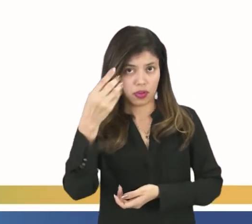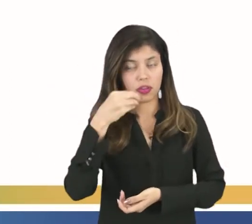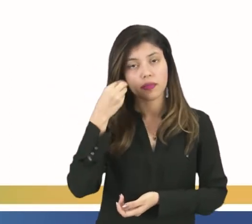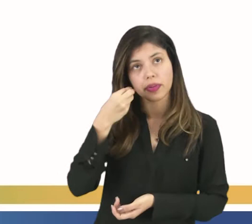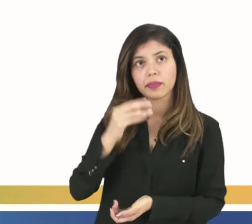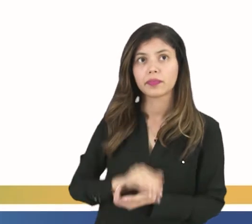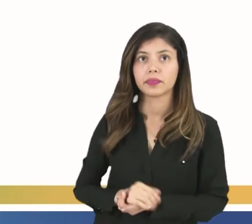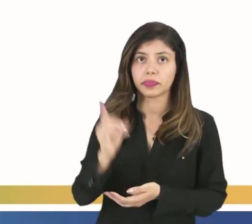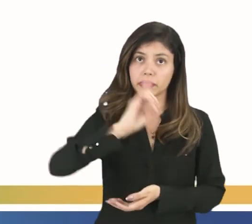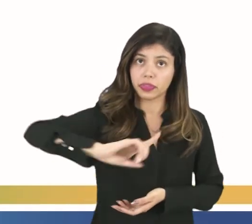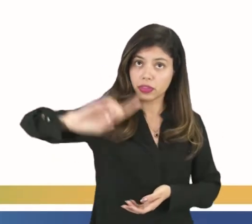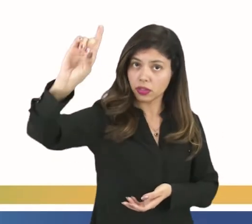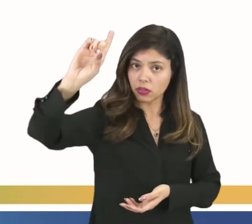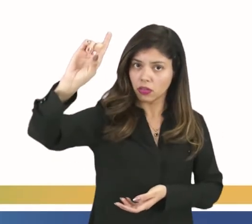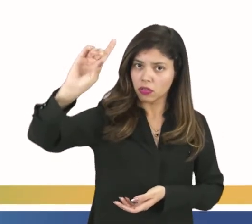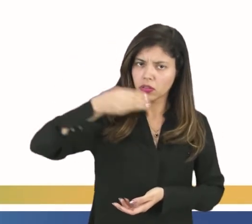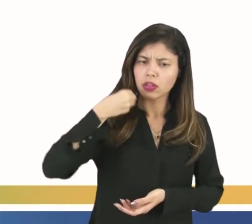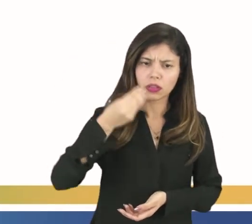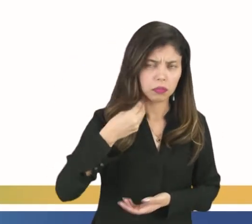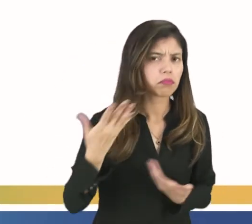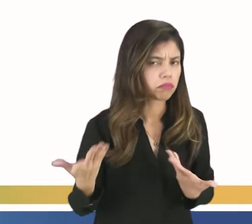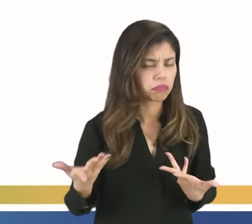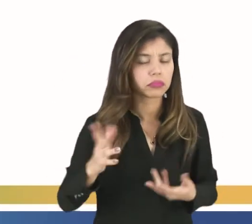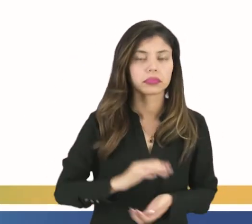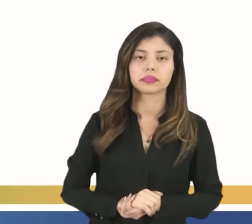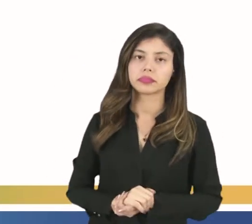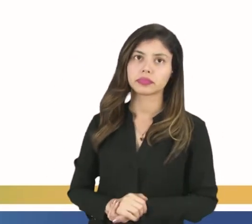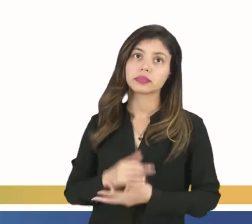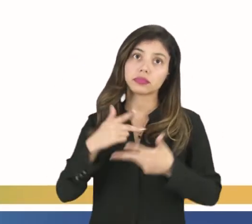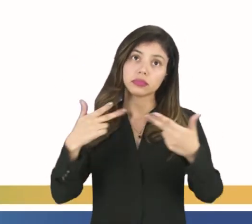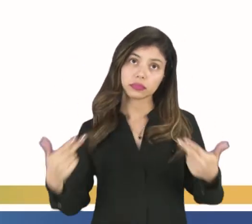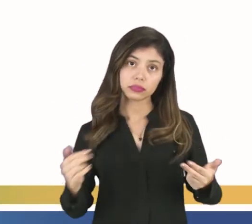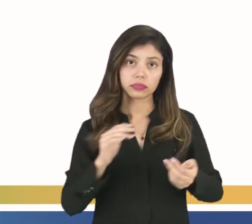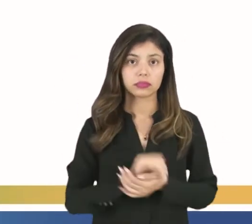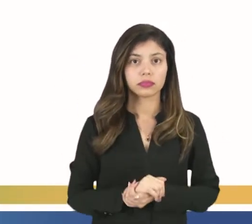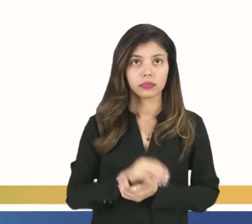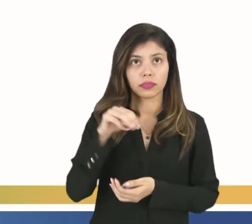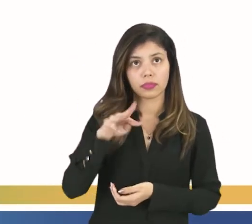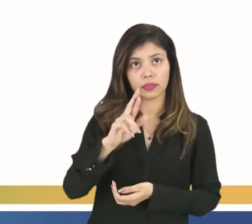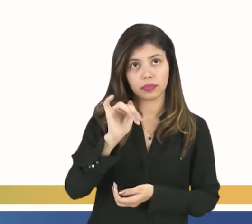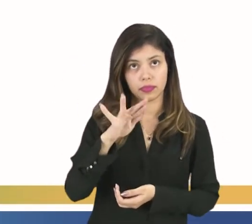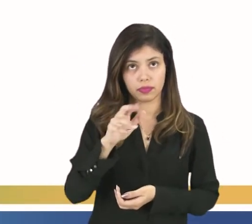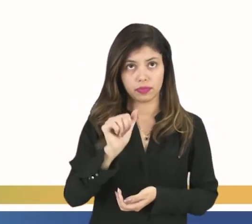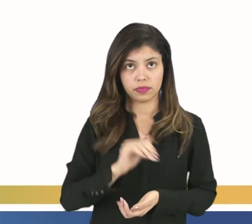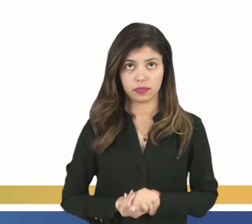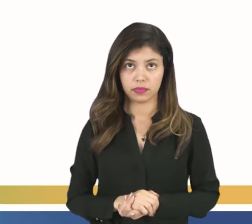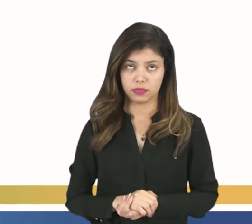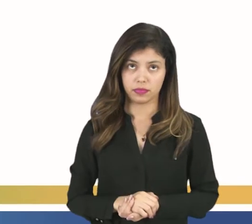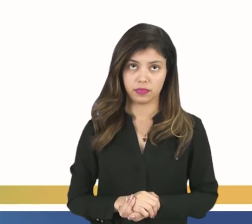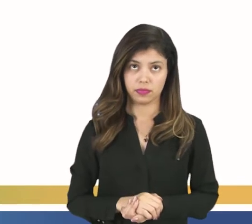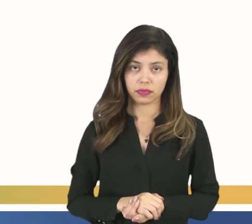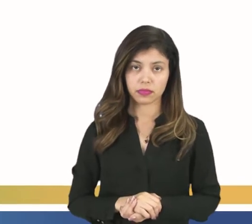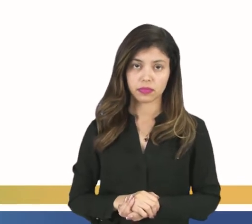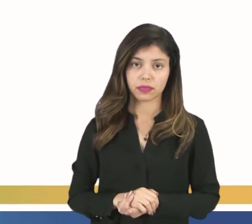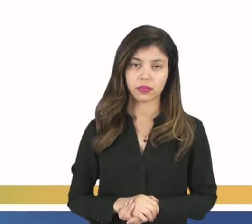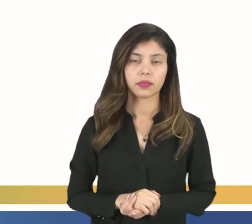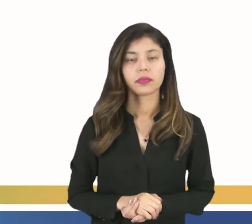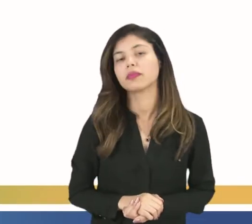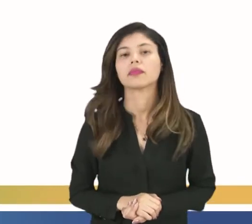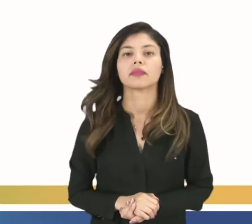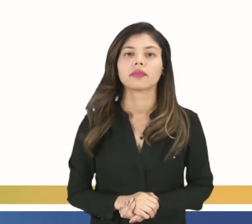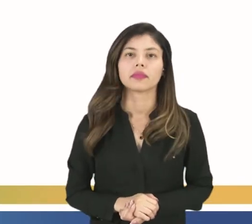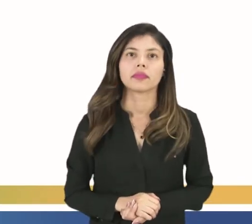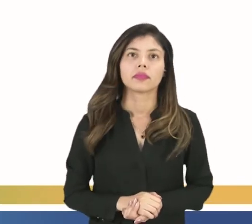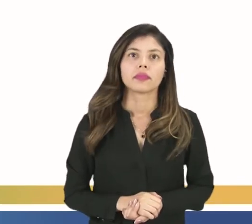Por exemplo, Deus está além da experiência, então é uma coisa metafísica. Bem, esta